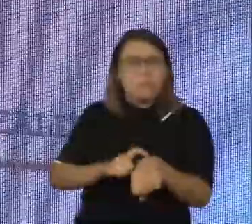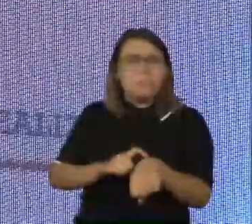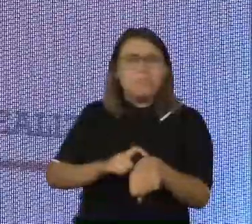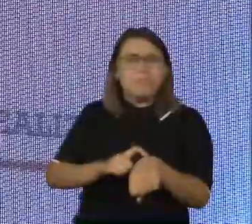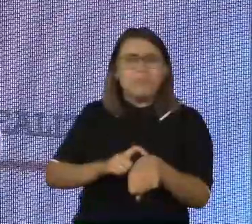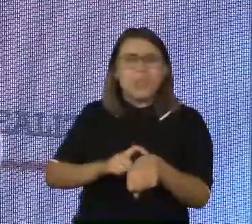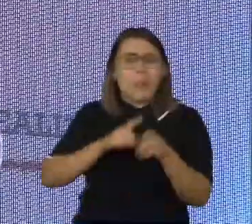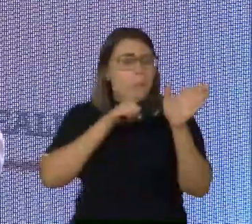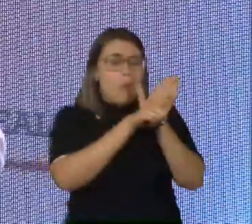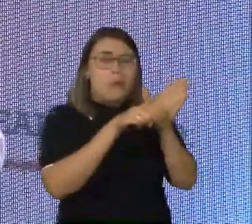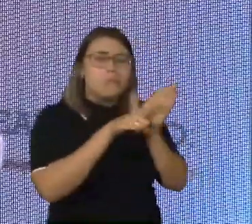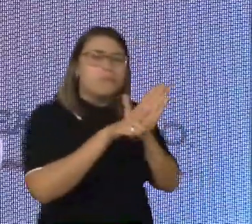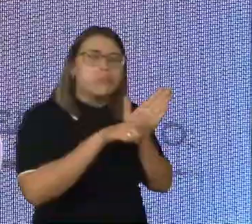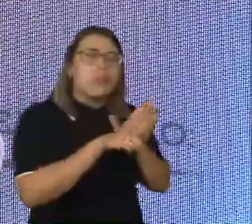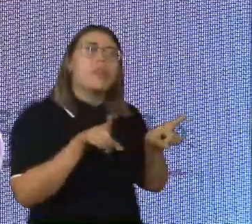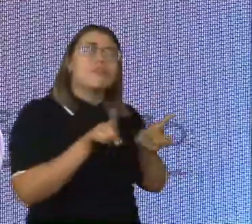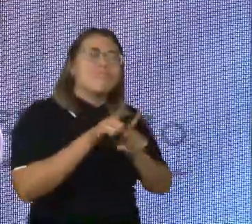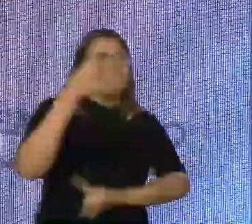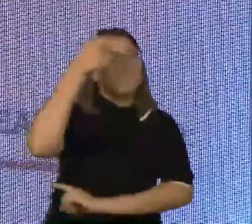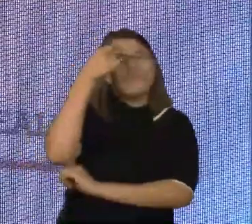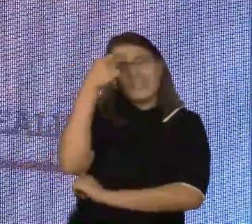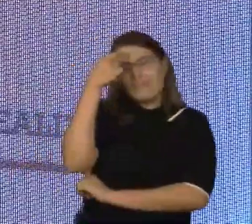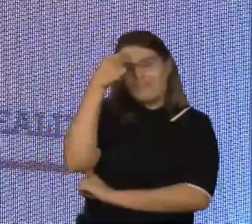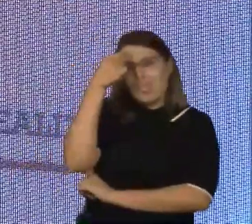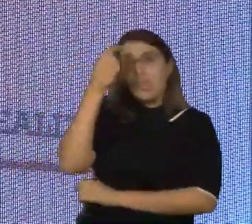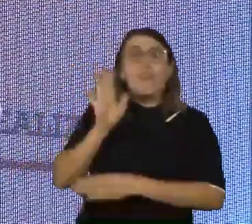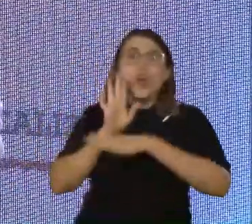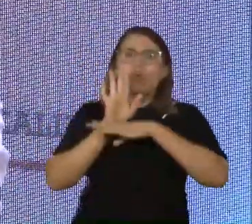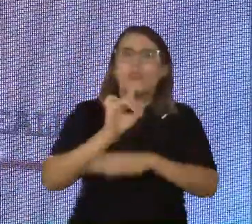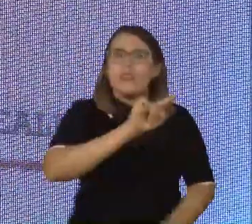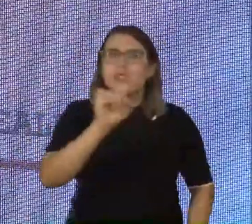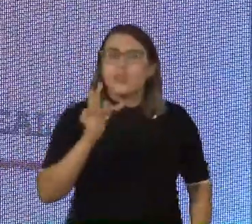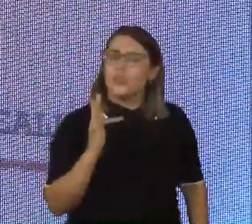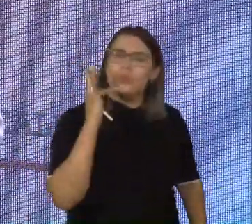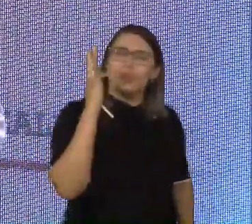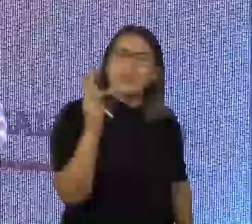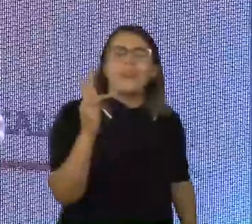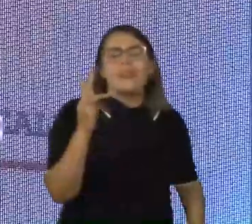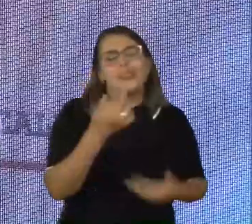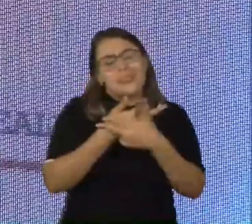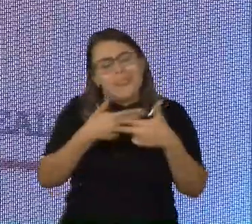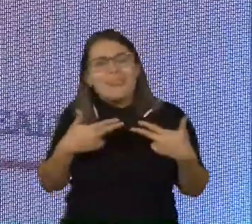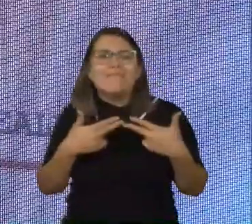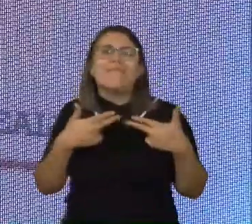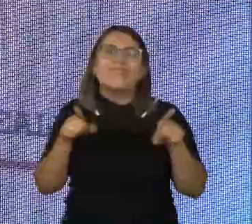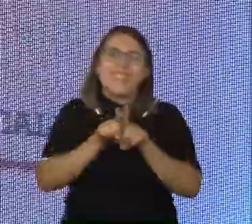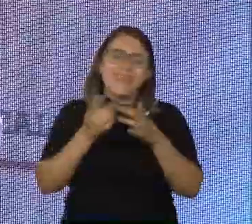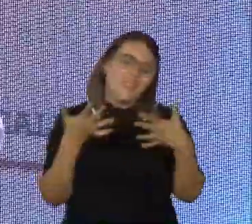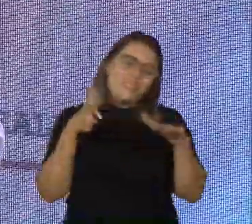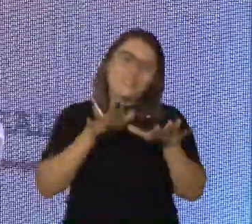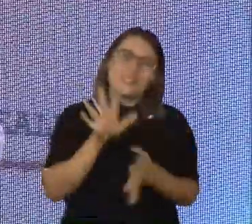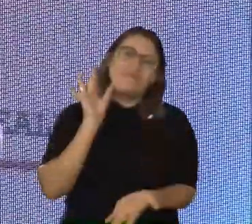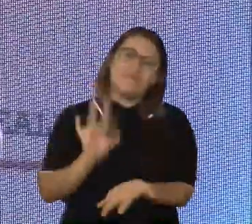para questionar e refletir. Isso ajudará a tornar o futuro mais diverso, acessível e